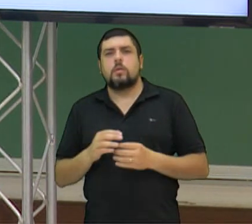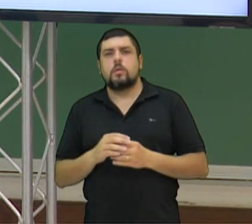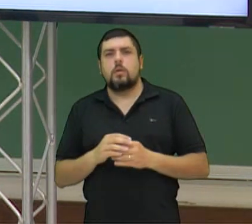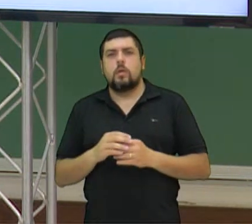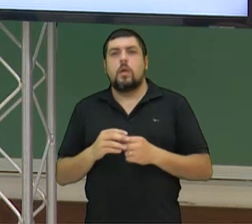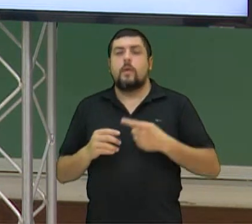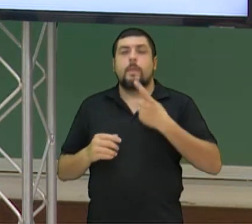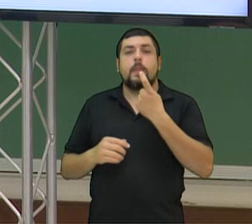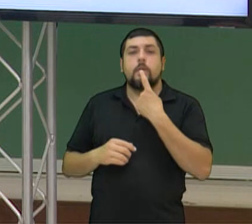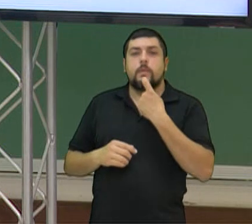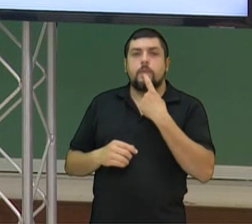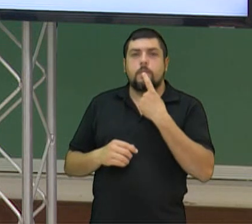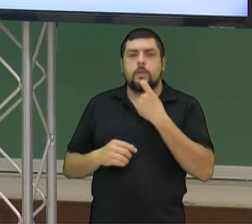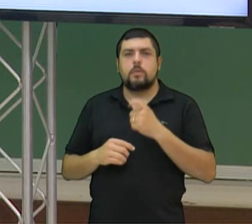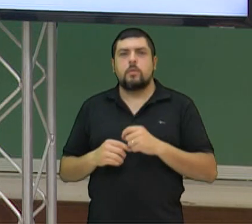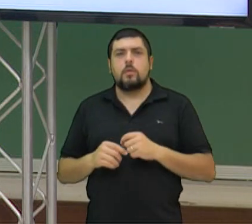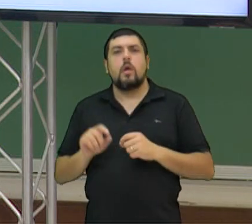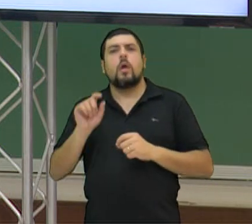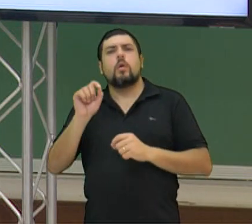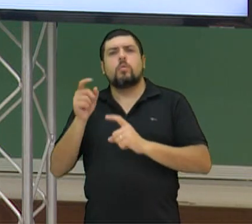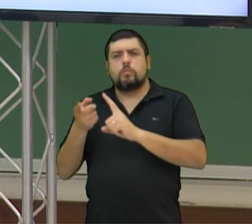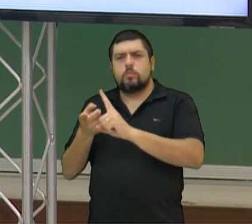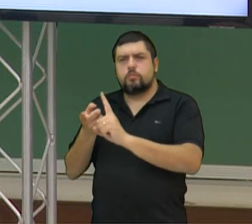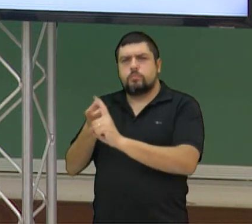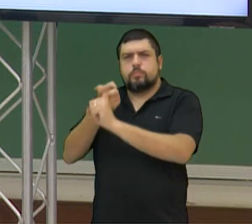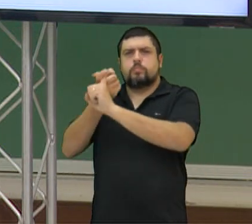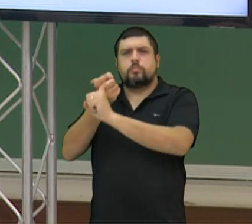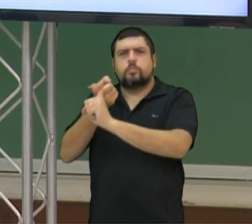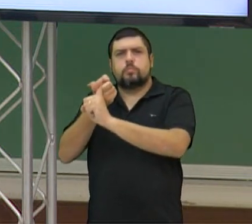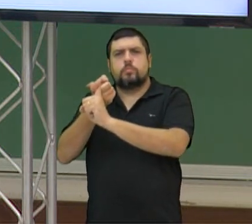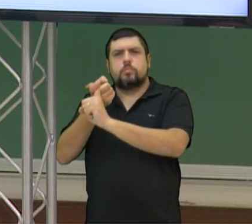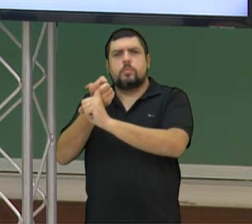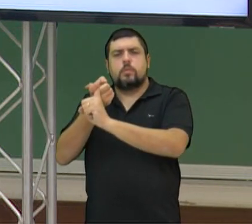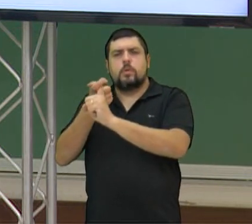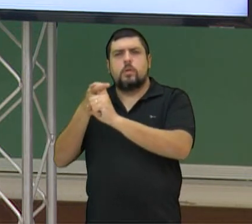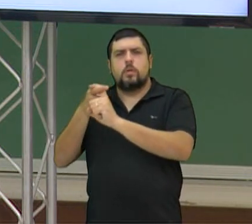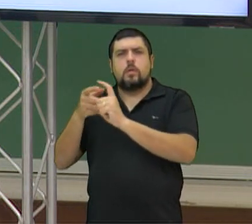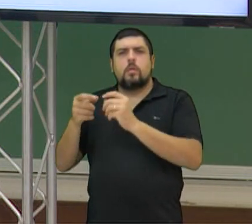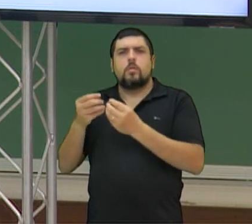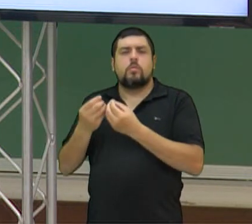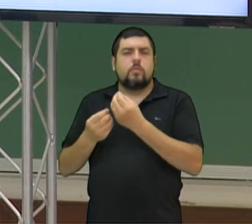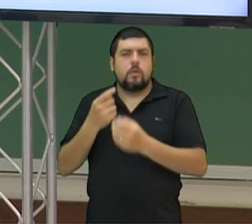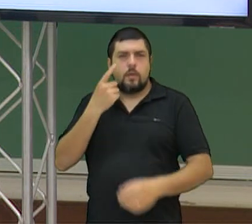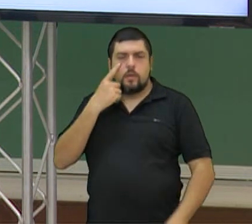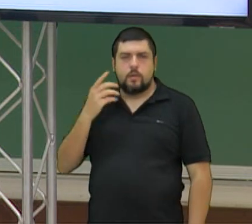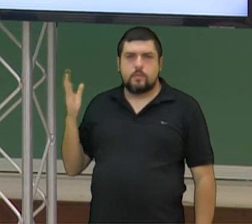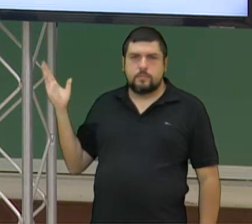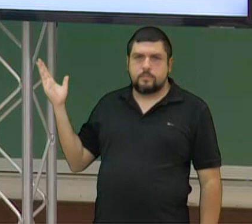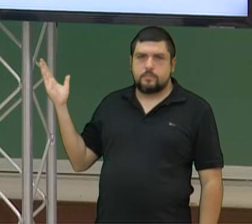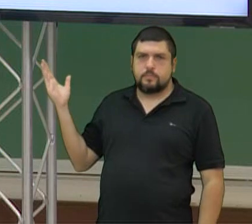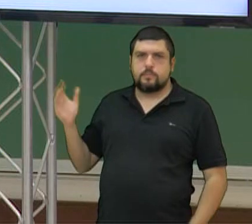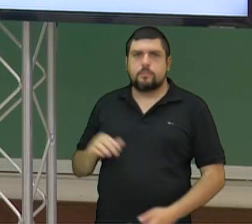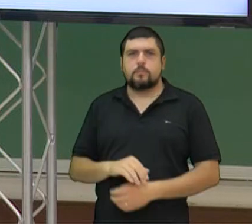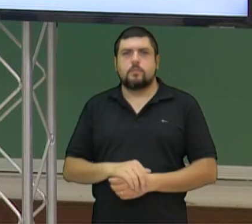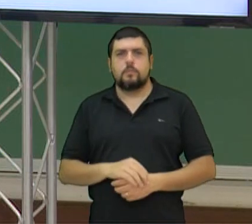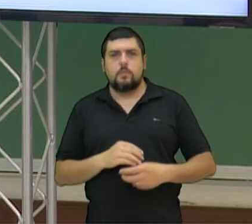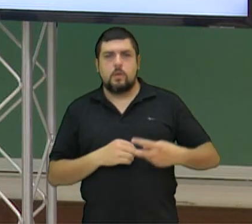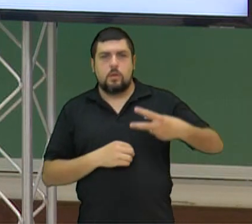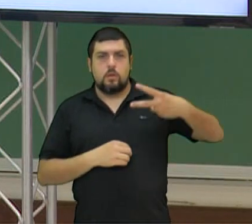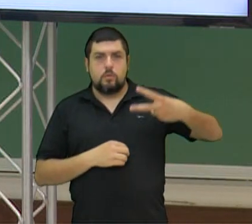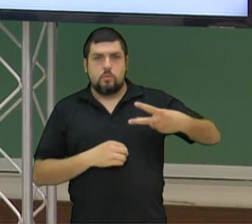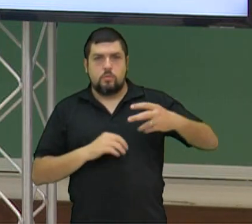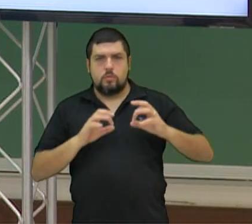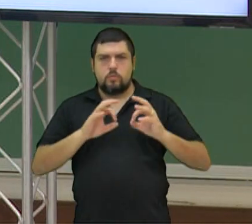apontadas em vermelho. Quem fica fixo com a carga? Quem que está preso ao teto? É aquela ali que estou demonstrando. Então nós temos duas polias